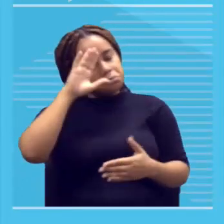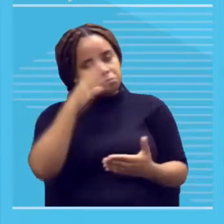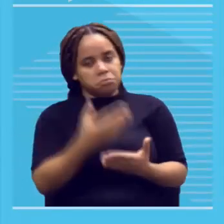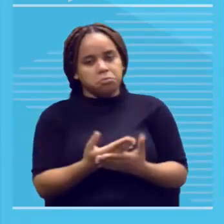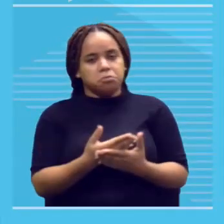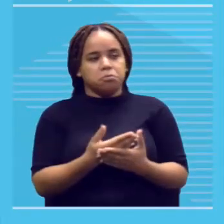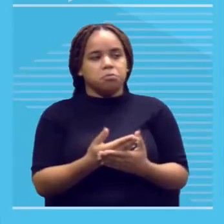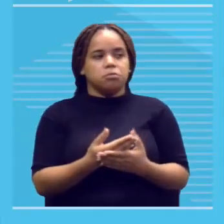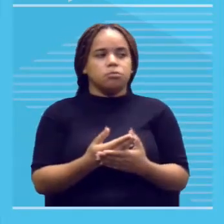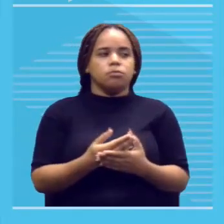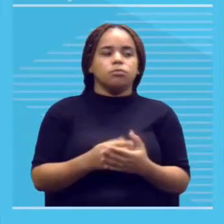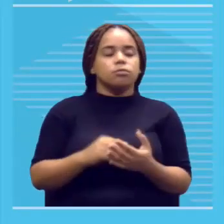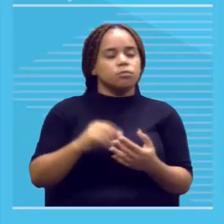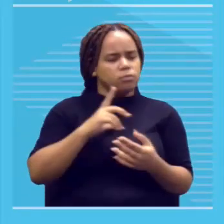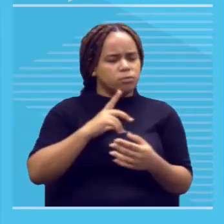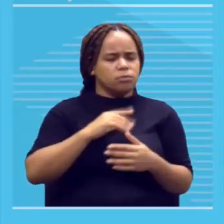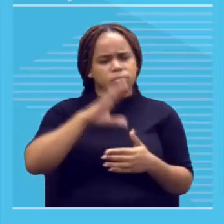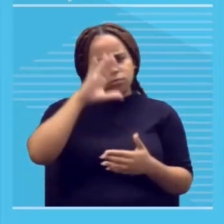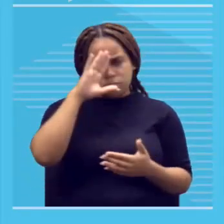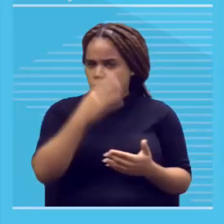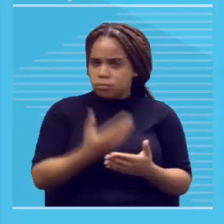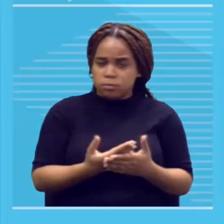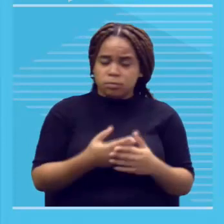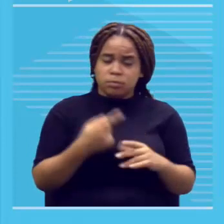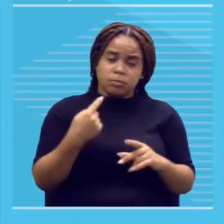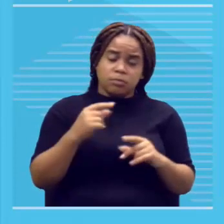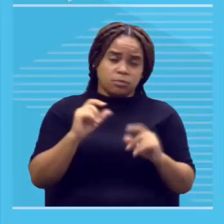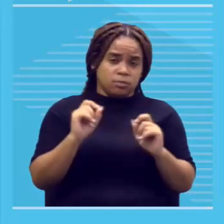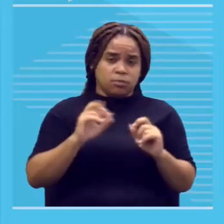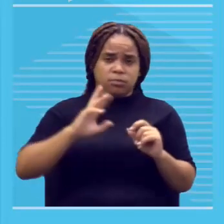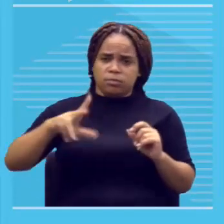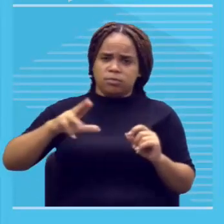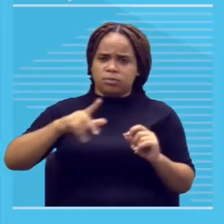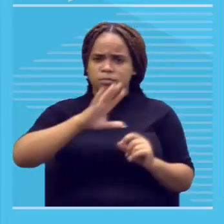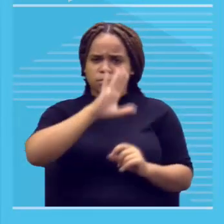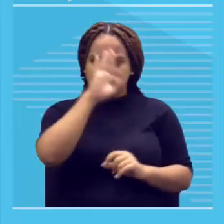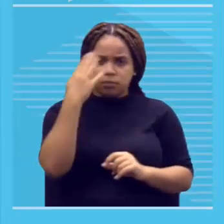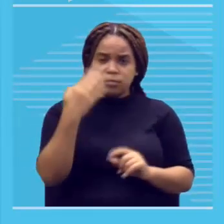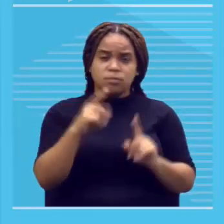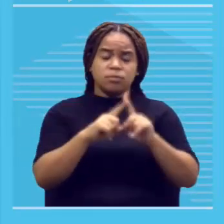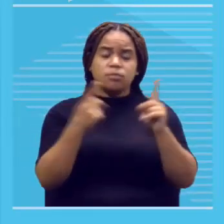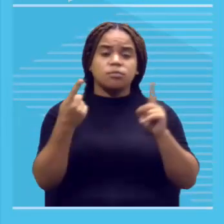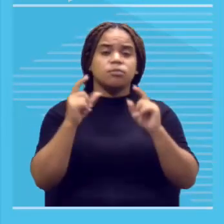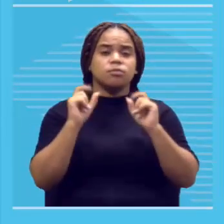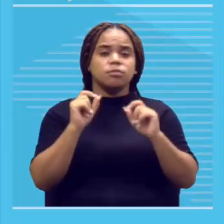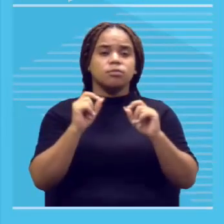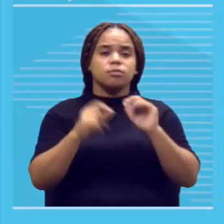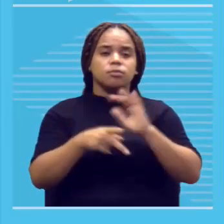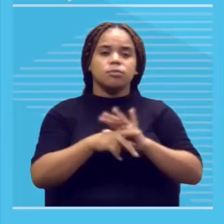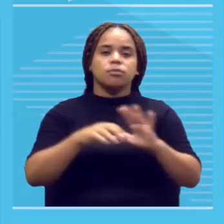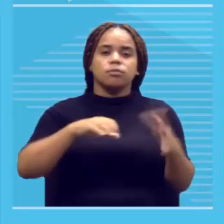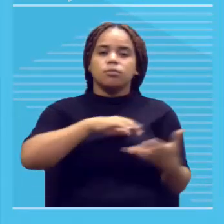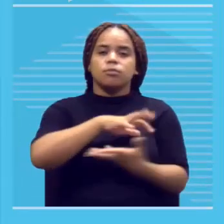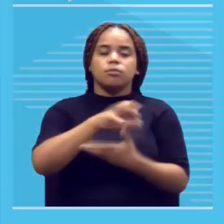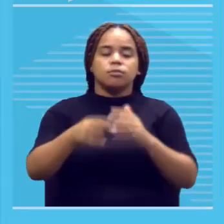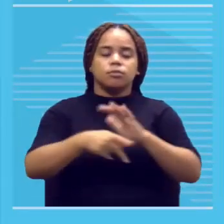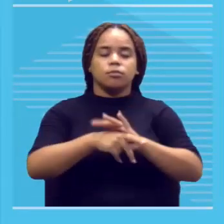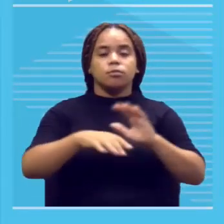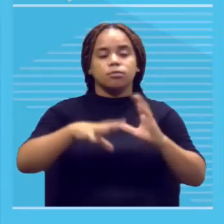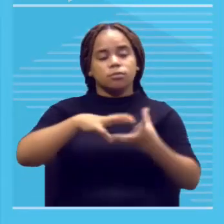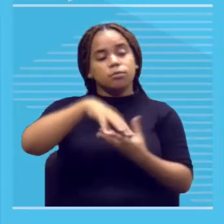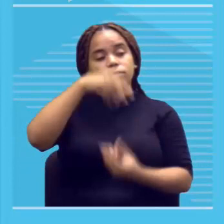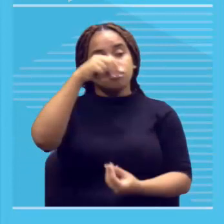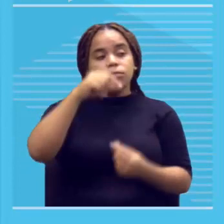eles se convenceu de que não era uma Fraude que era um fenômeno do mundo dos espíritos